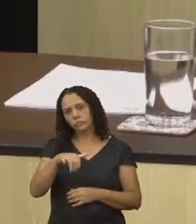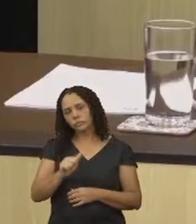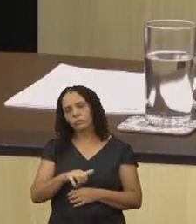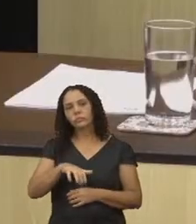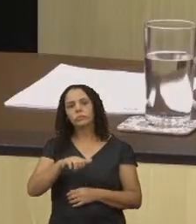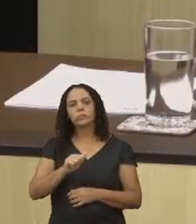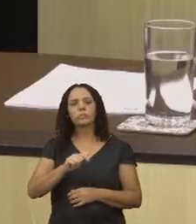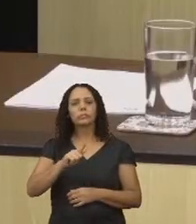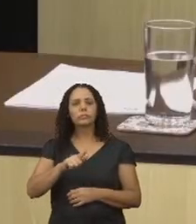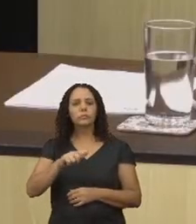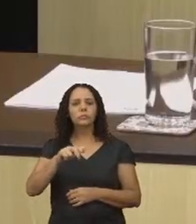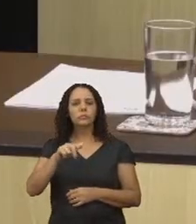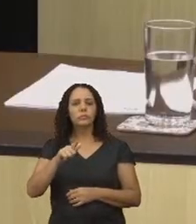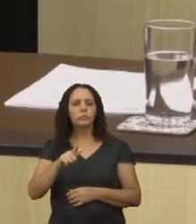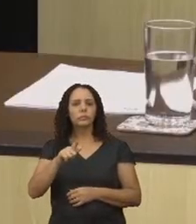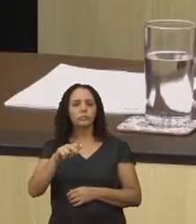número